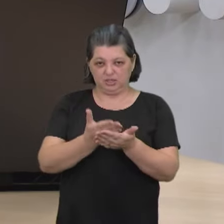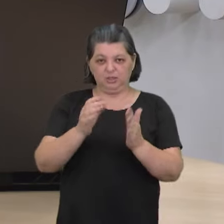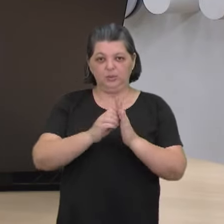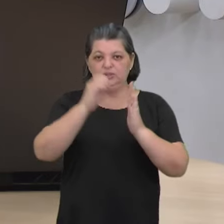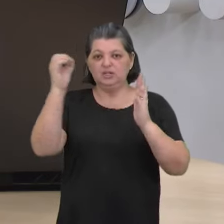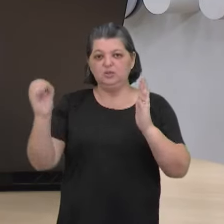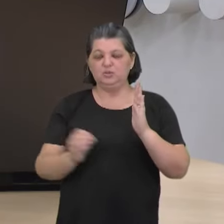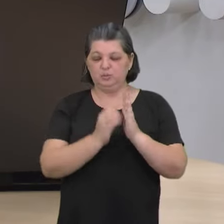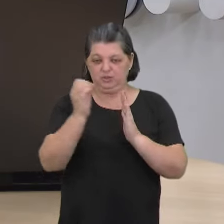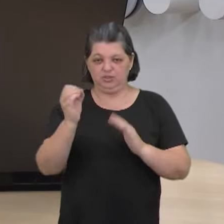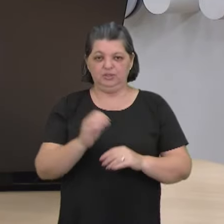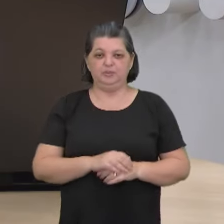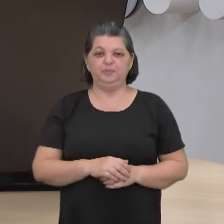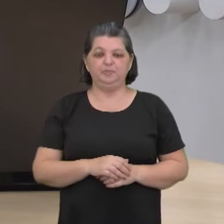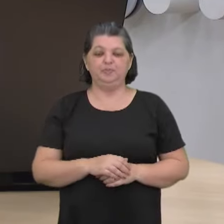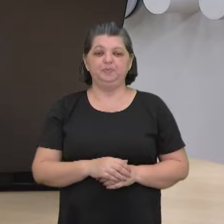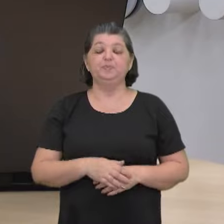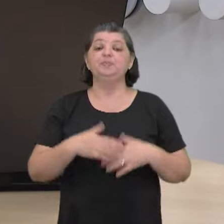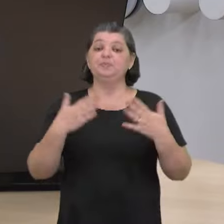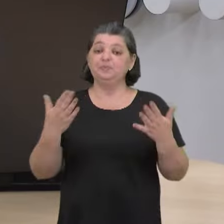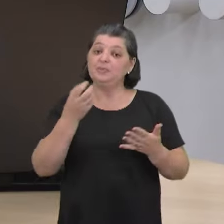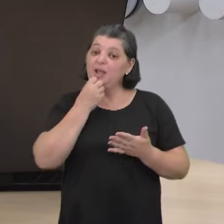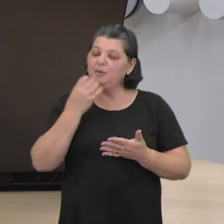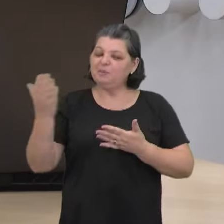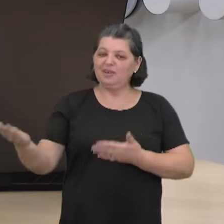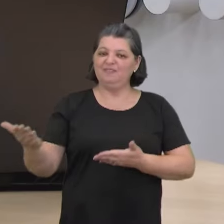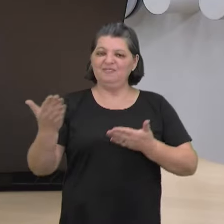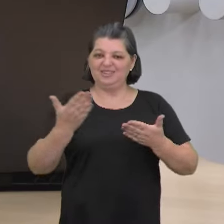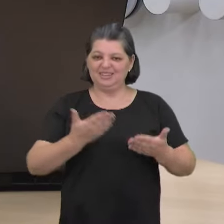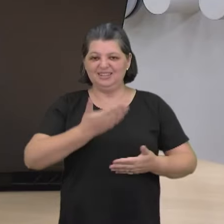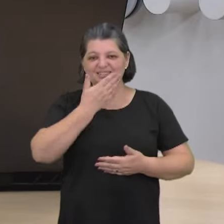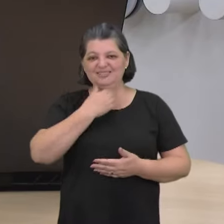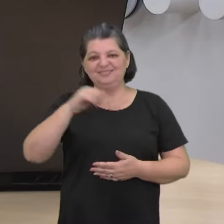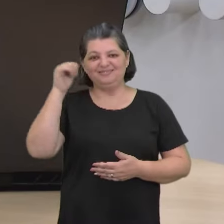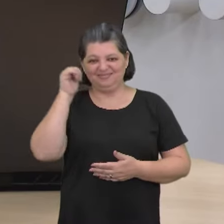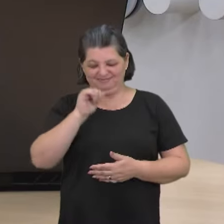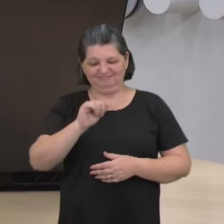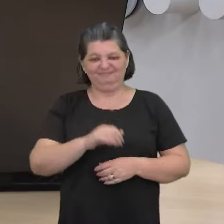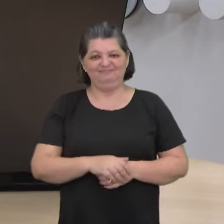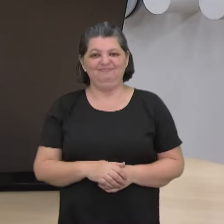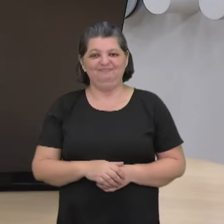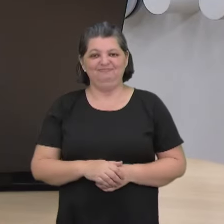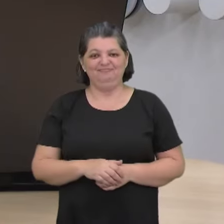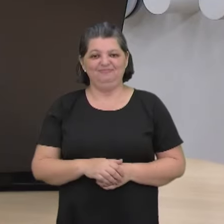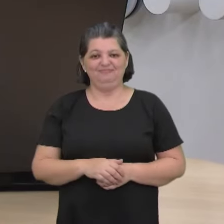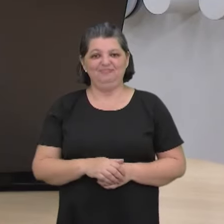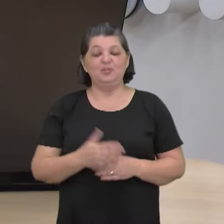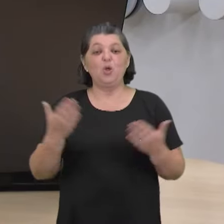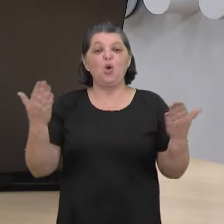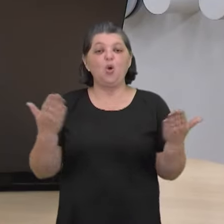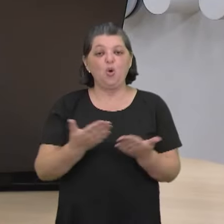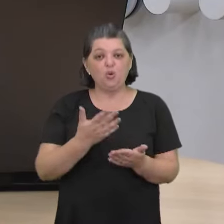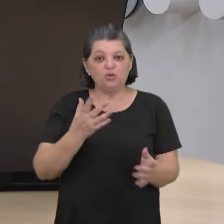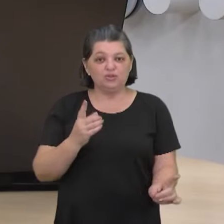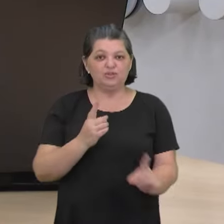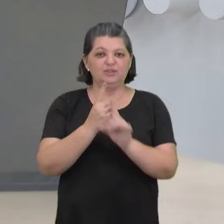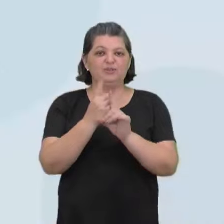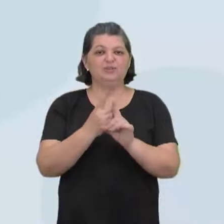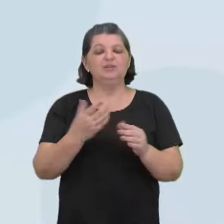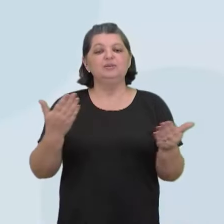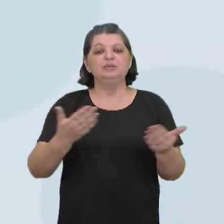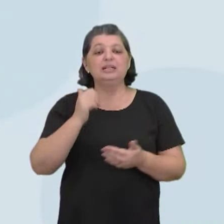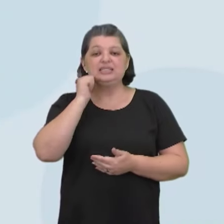de Mídias. Então sejam todas e todos muito mais do que bem-vindos ao nosso encontro de